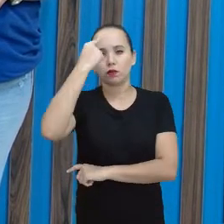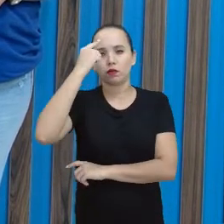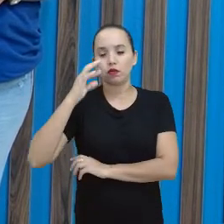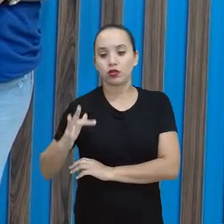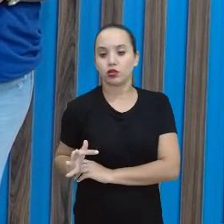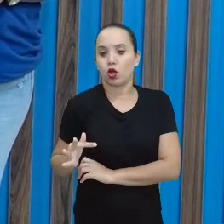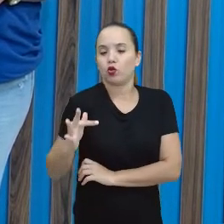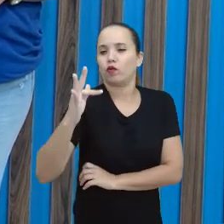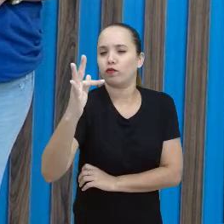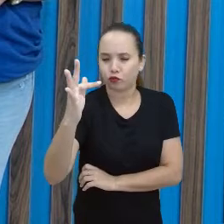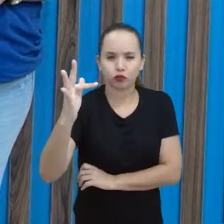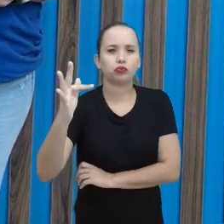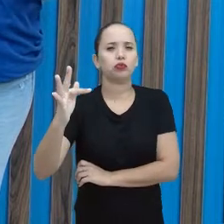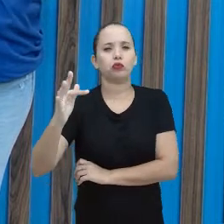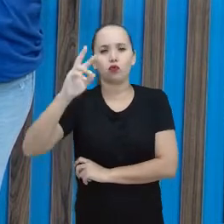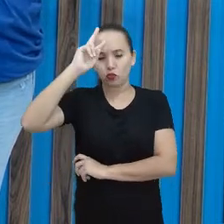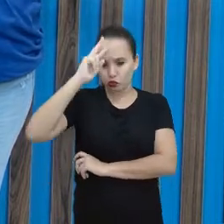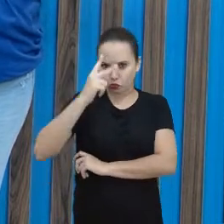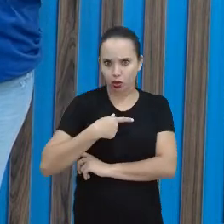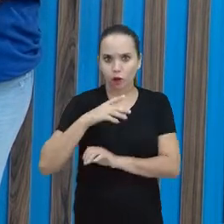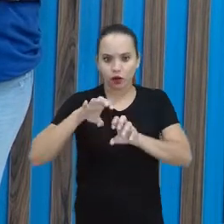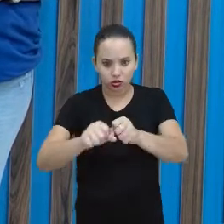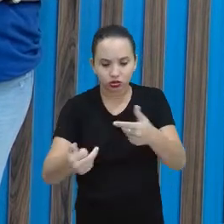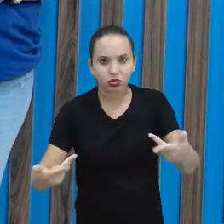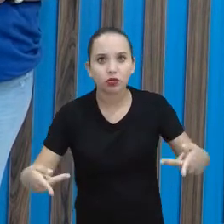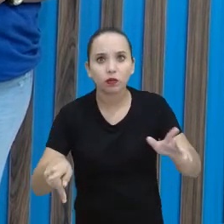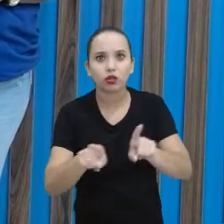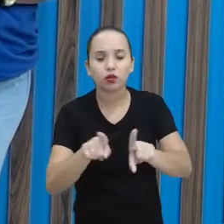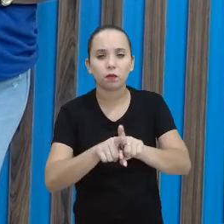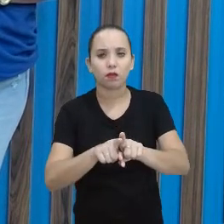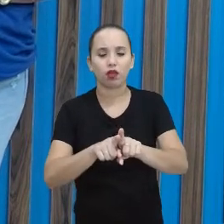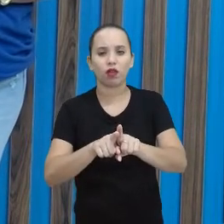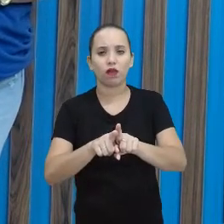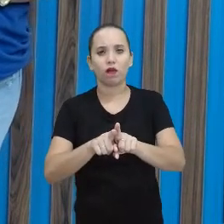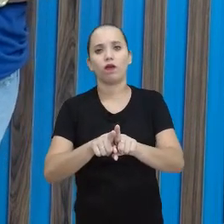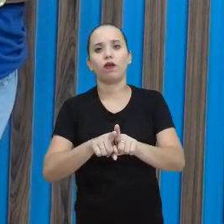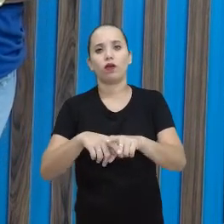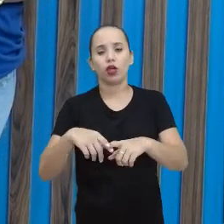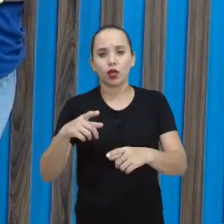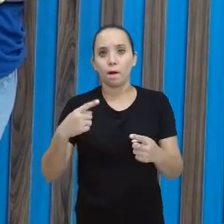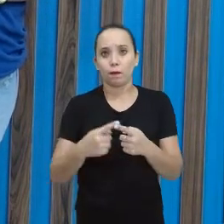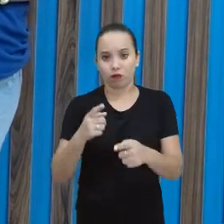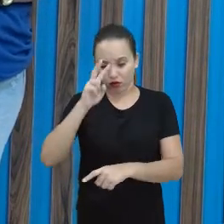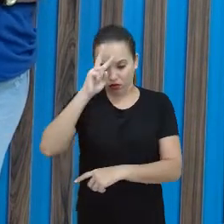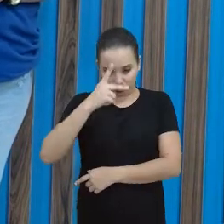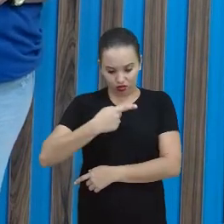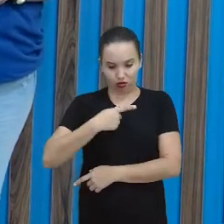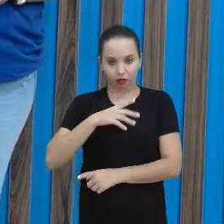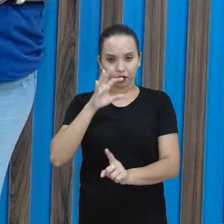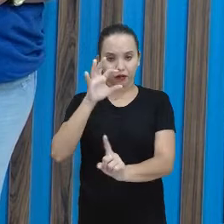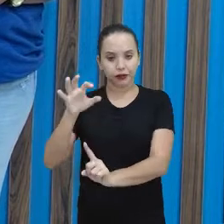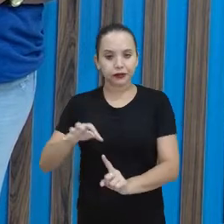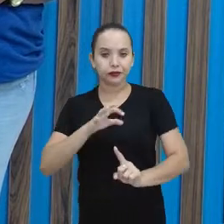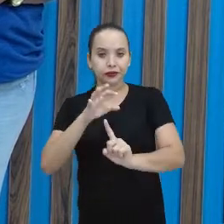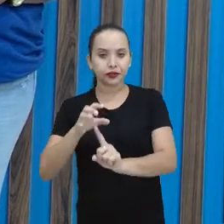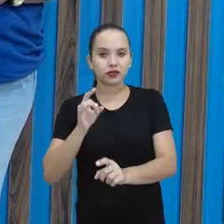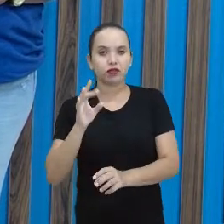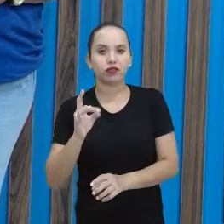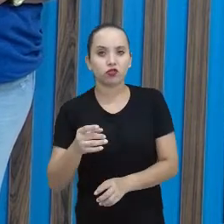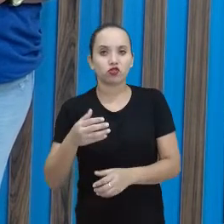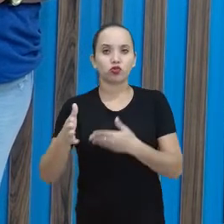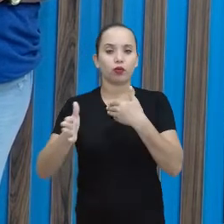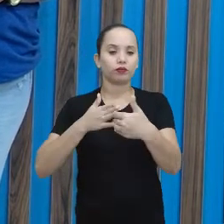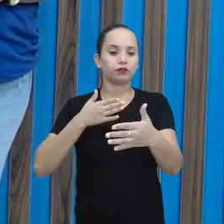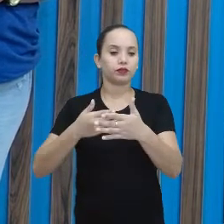como um todo, né, nos animais. Os animais têm nada a ver com isso, né? O ser humano exercendo as atividades aí, né,